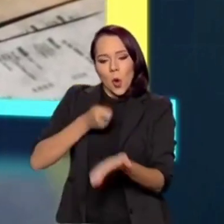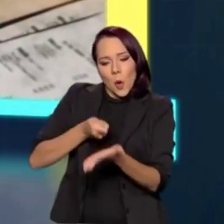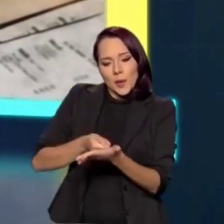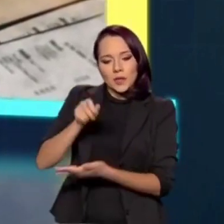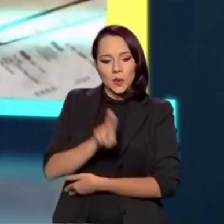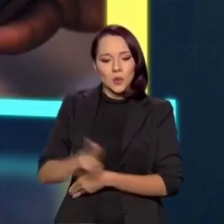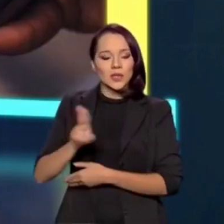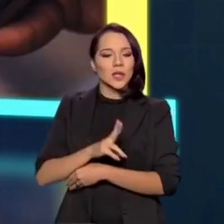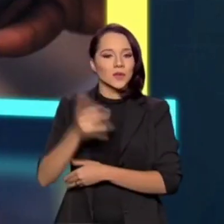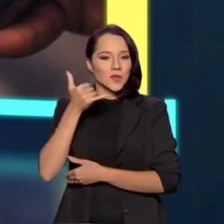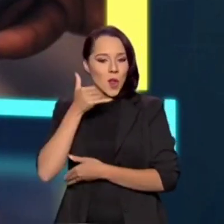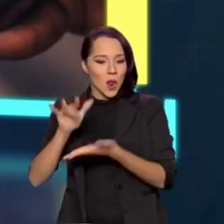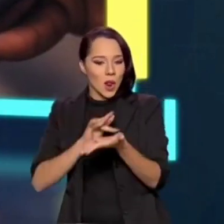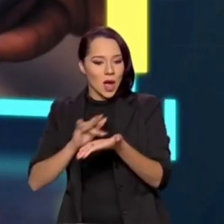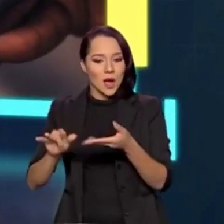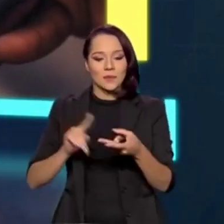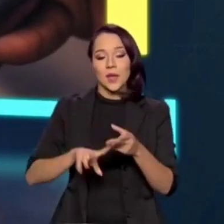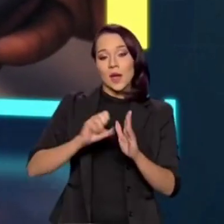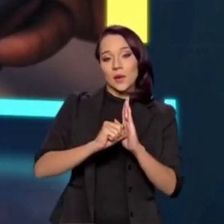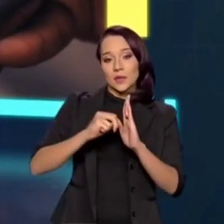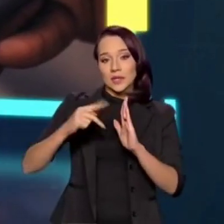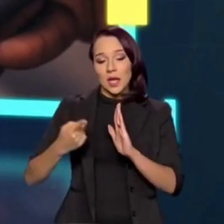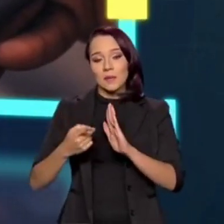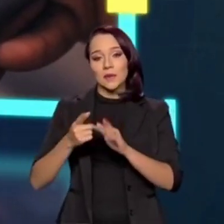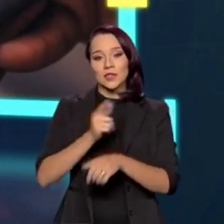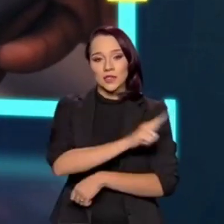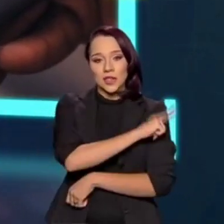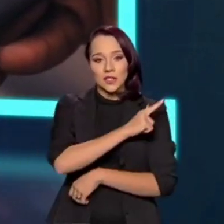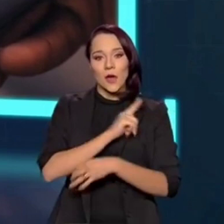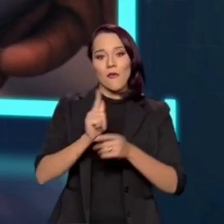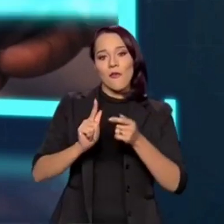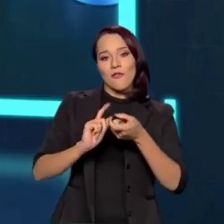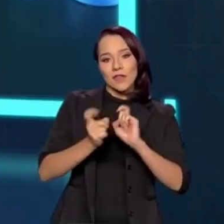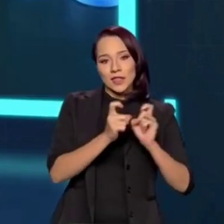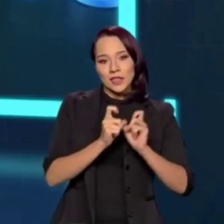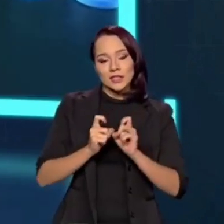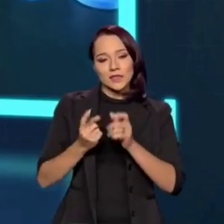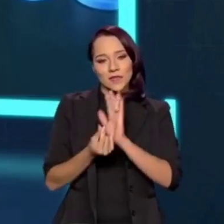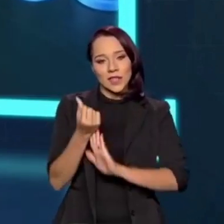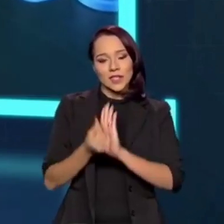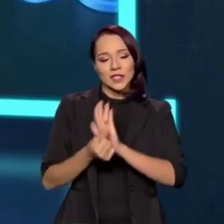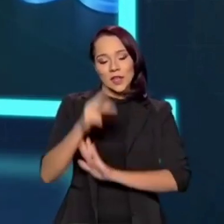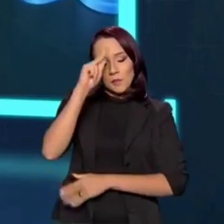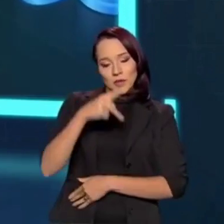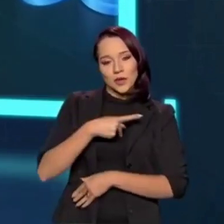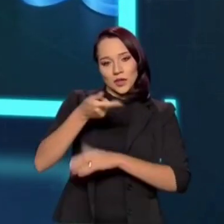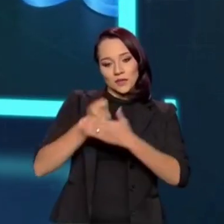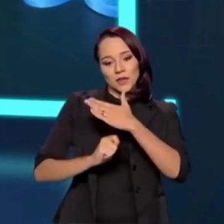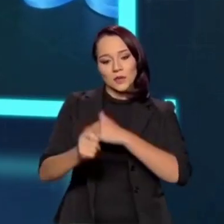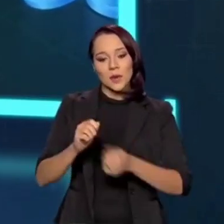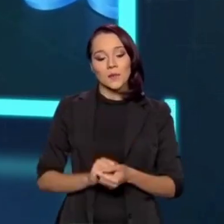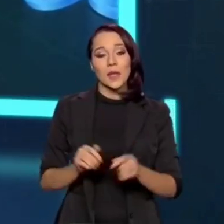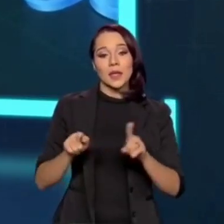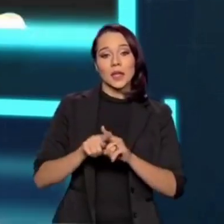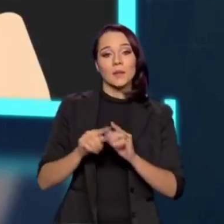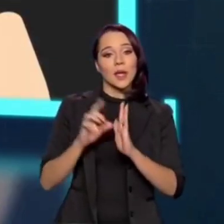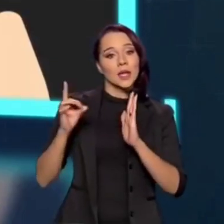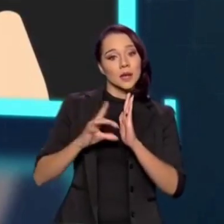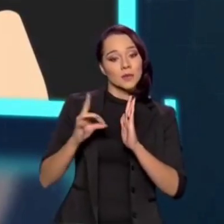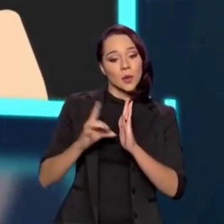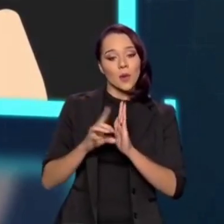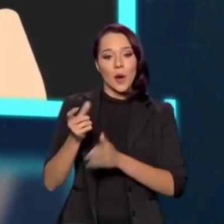meio de smartphones, os aplicativos de gestão financeira pessoal e de investimento, as criptomoedas e